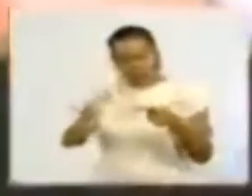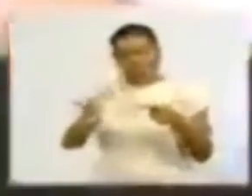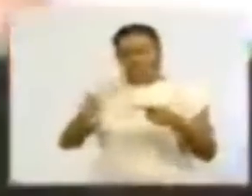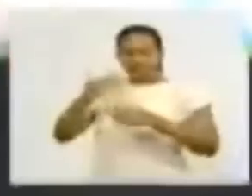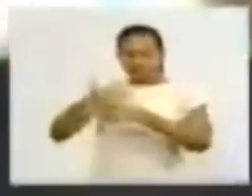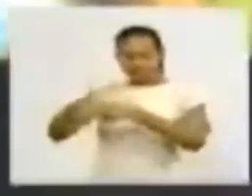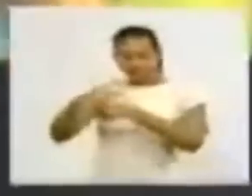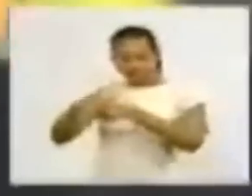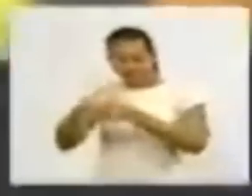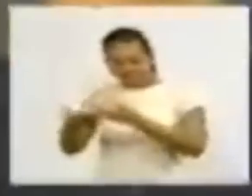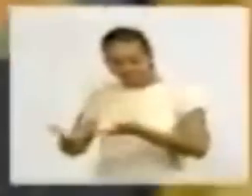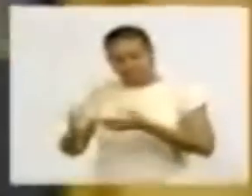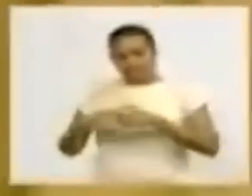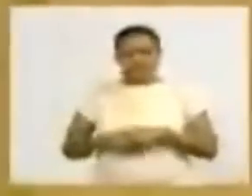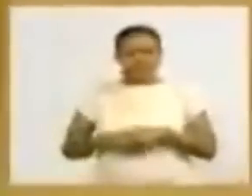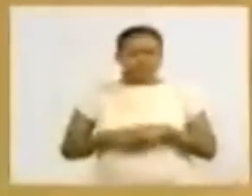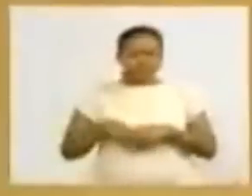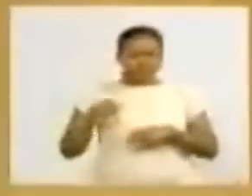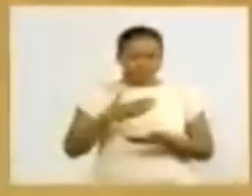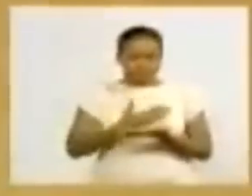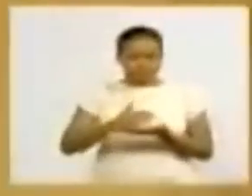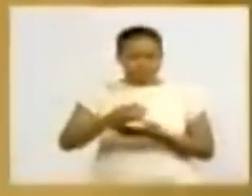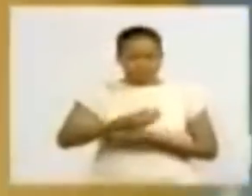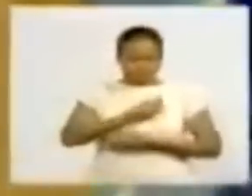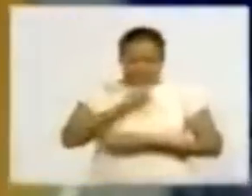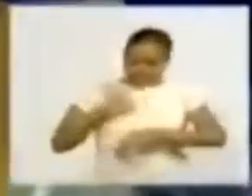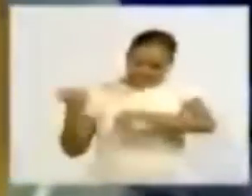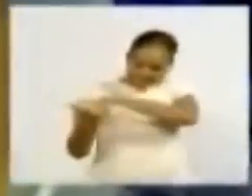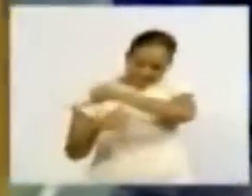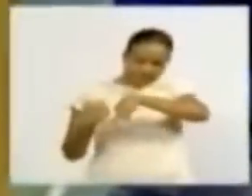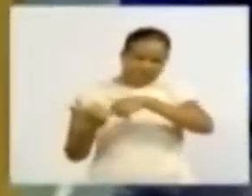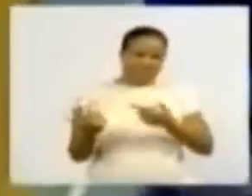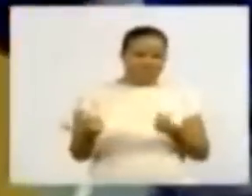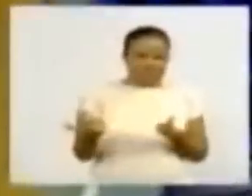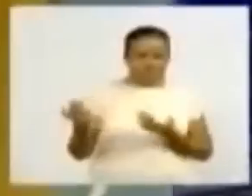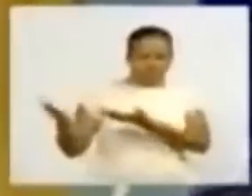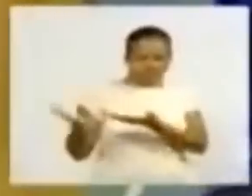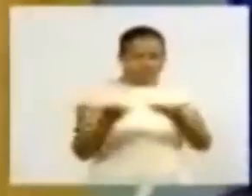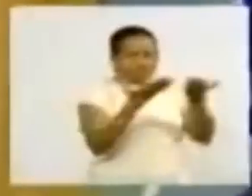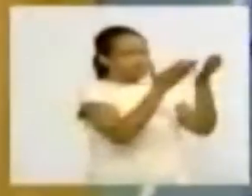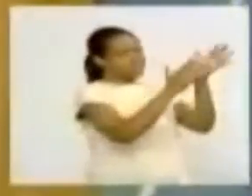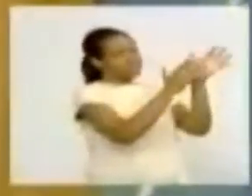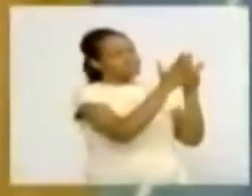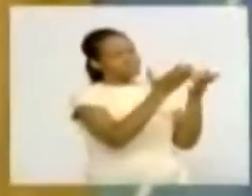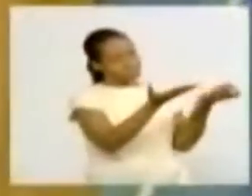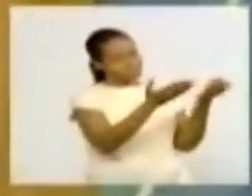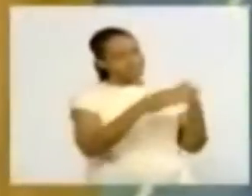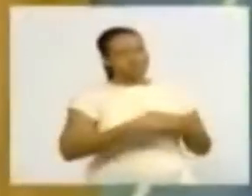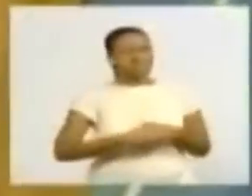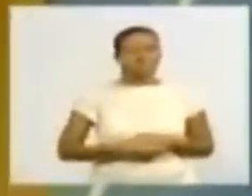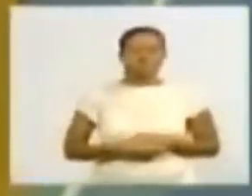misericórdia, com amor, com carinho, e quem sabe assim você começa a mudar o coração dele para ele.